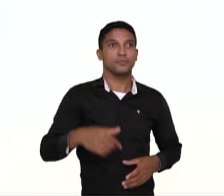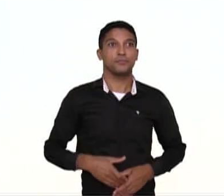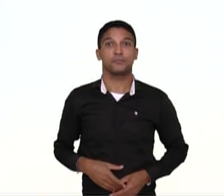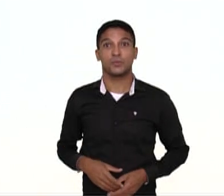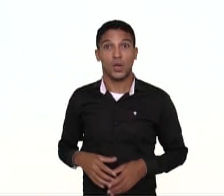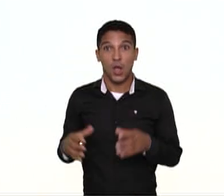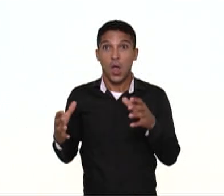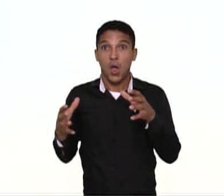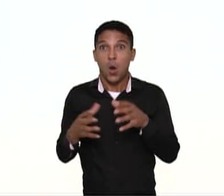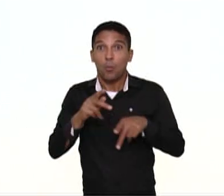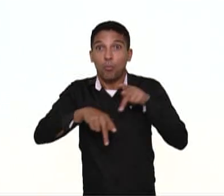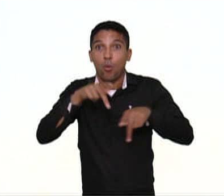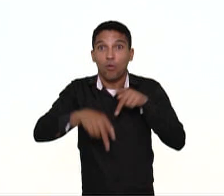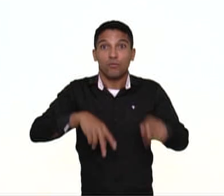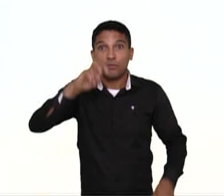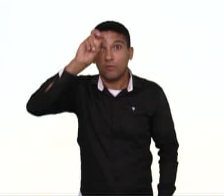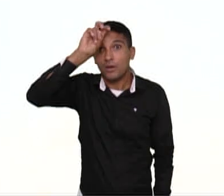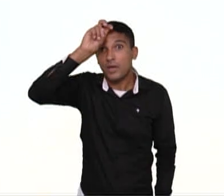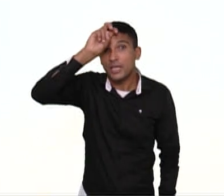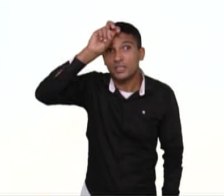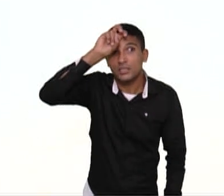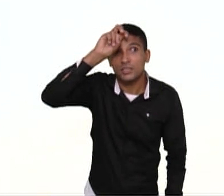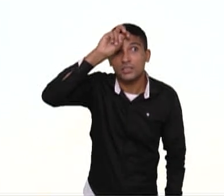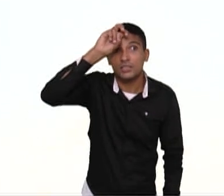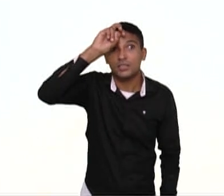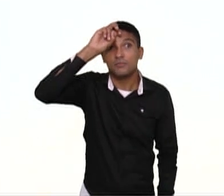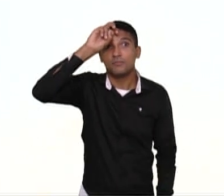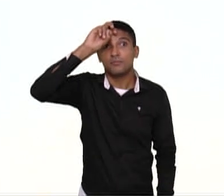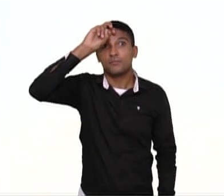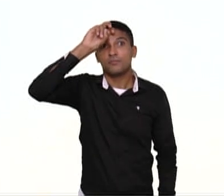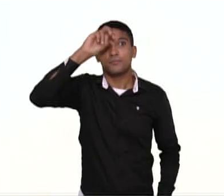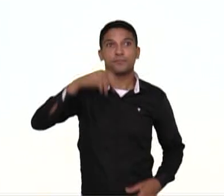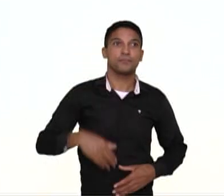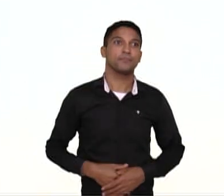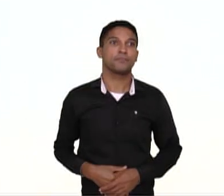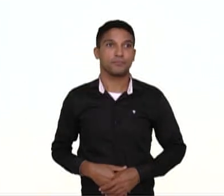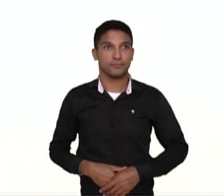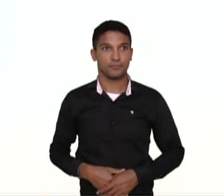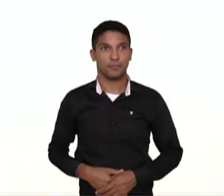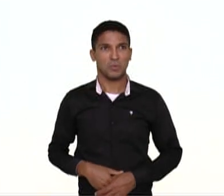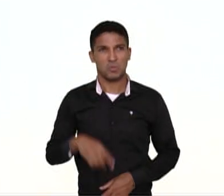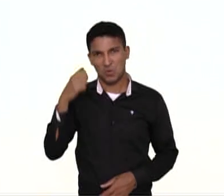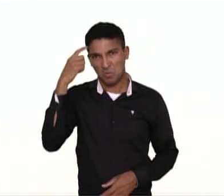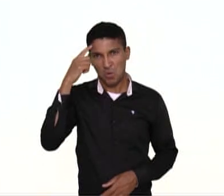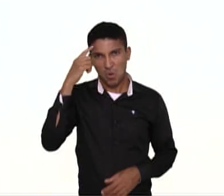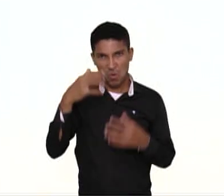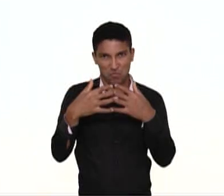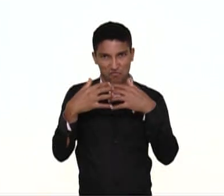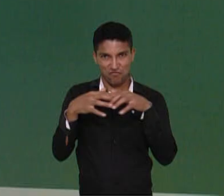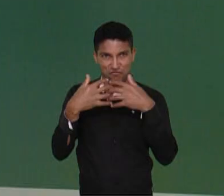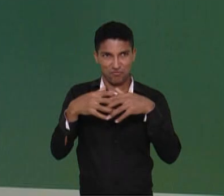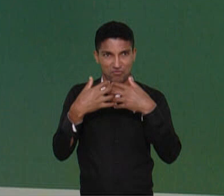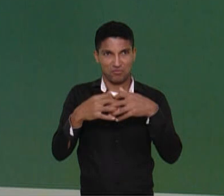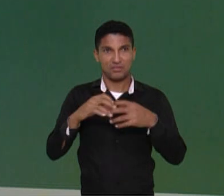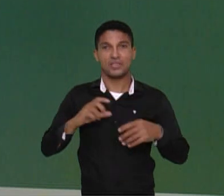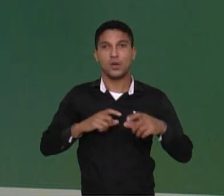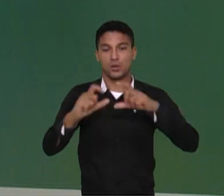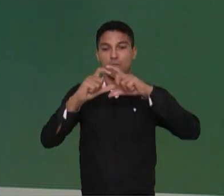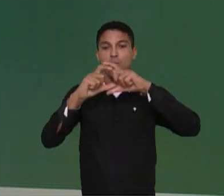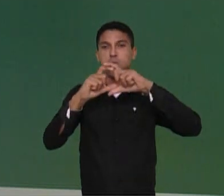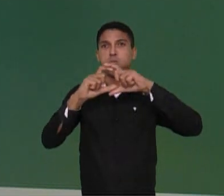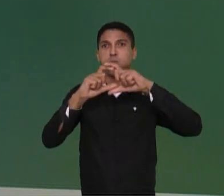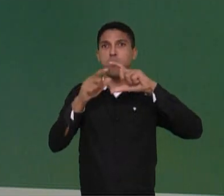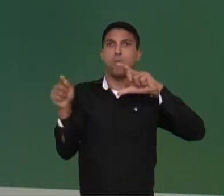entre o comprimento de uma circunferência e o seu diâmetro. Então ele pensou, tem uma circunferência, né? Como é que